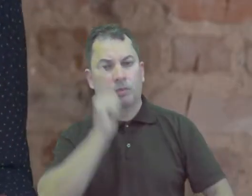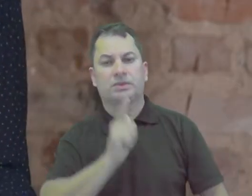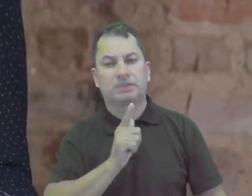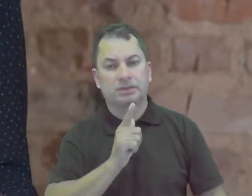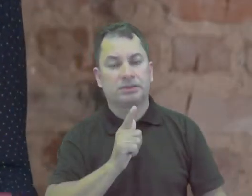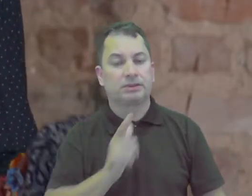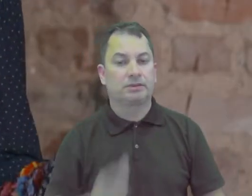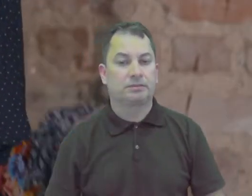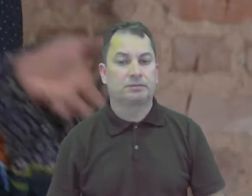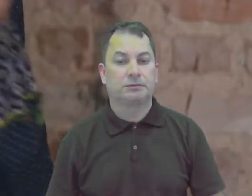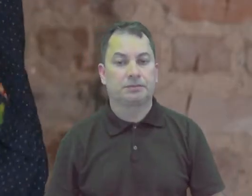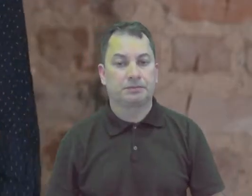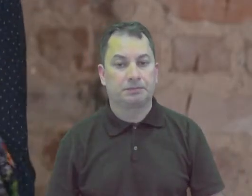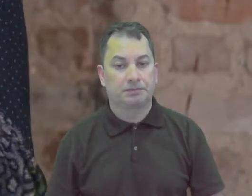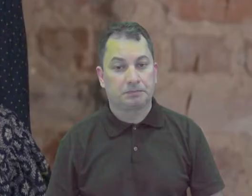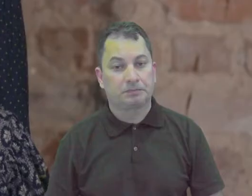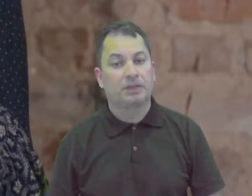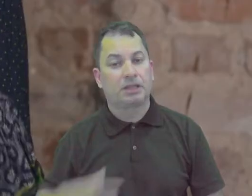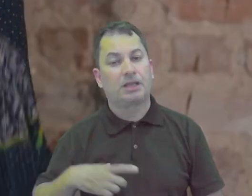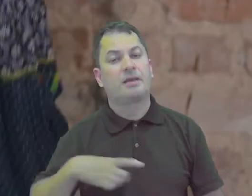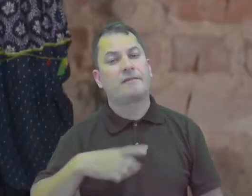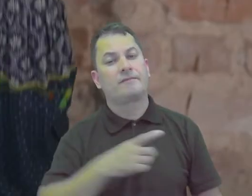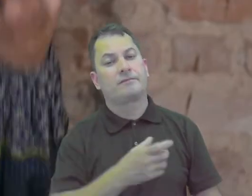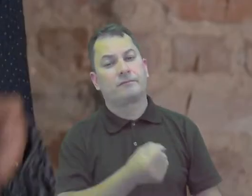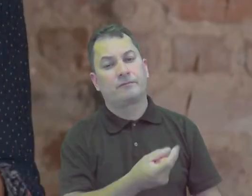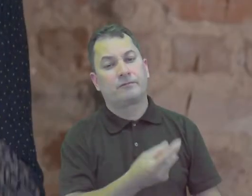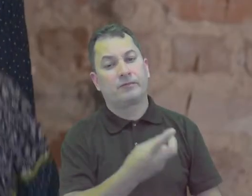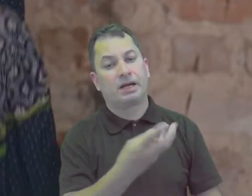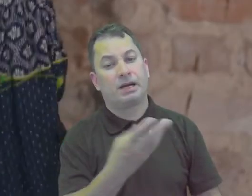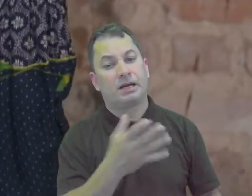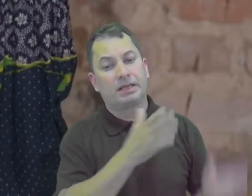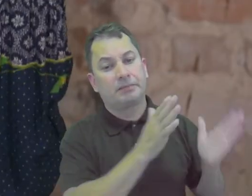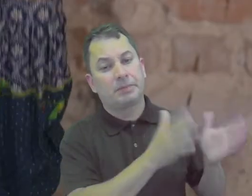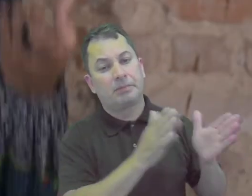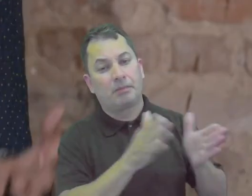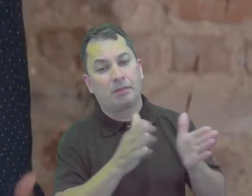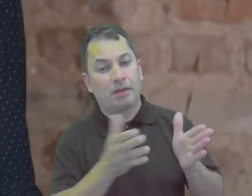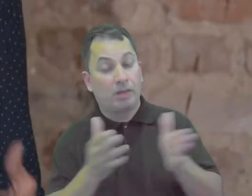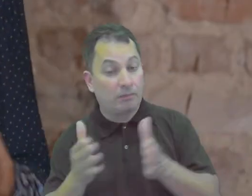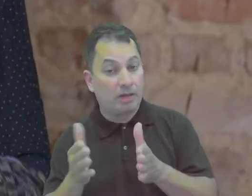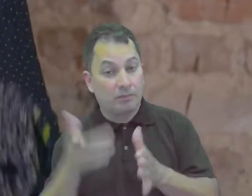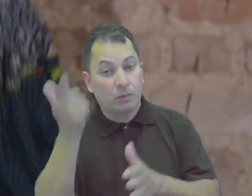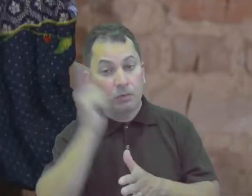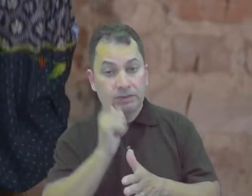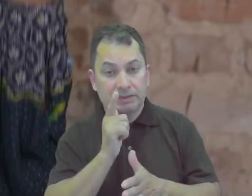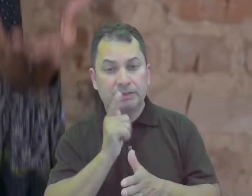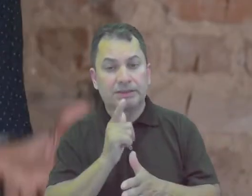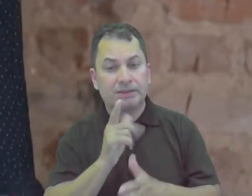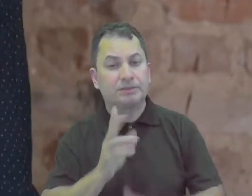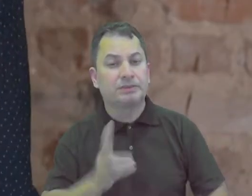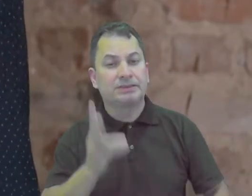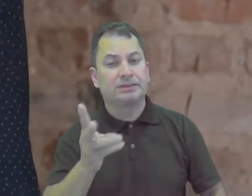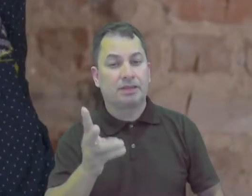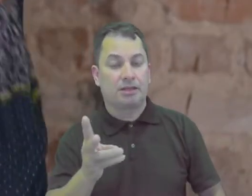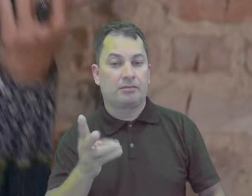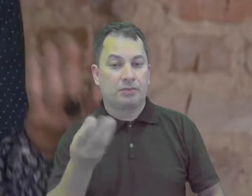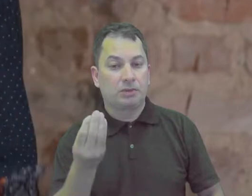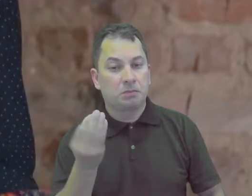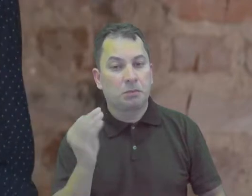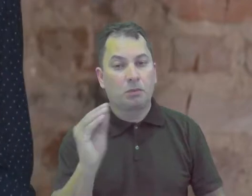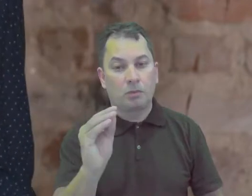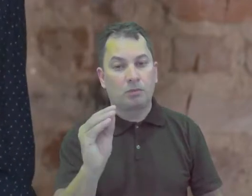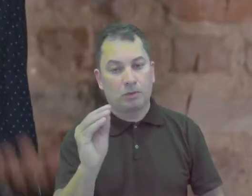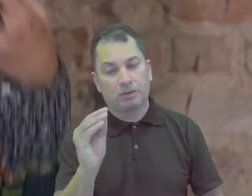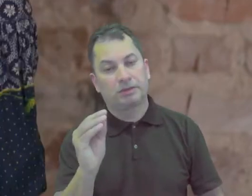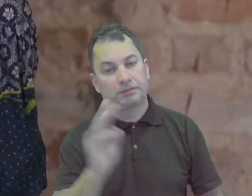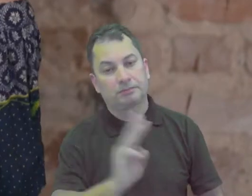esse fluxo, né, passando por várias etapas e a gente está sempre tentando manter os dados atualizados por unidade espacial